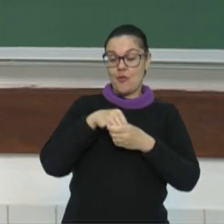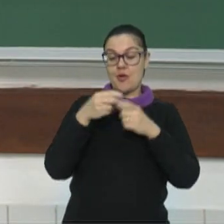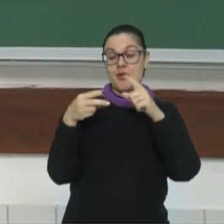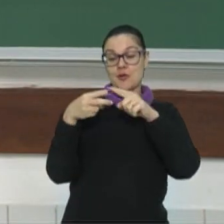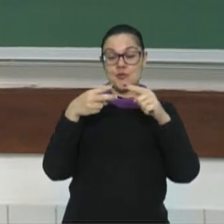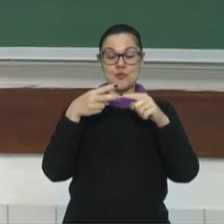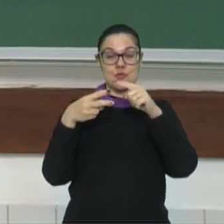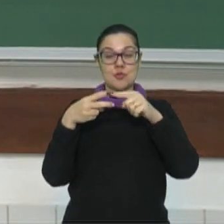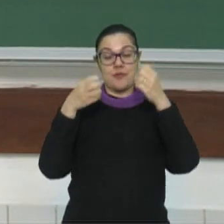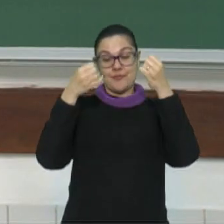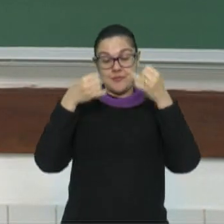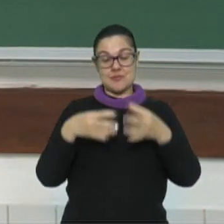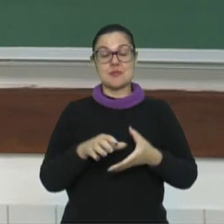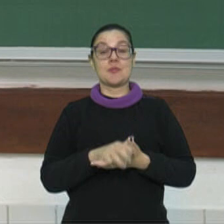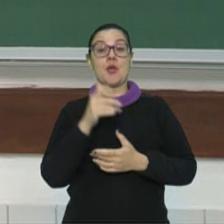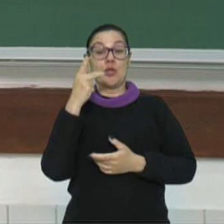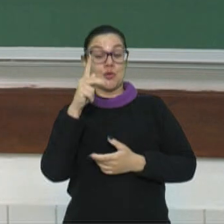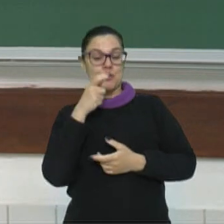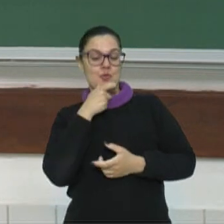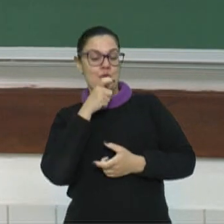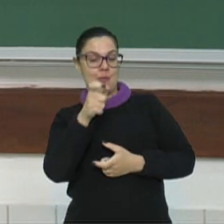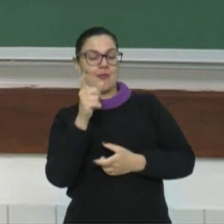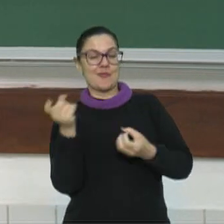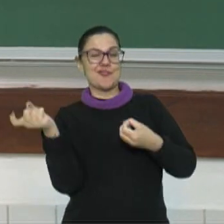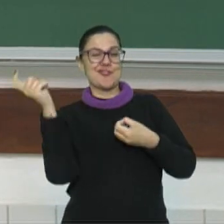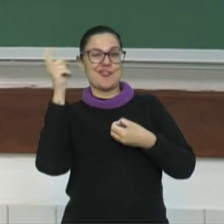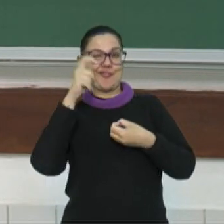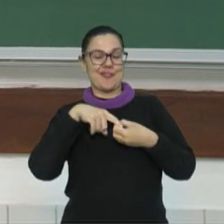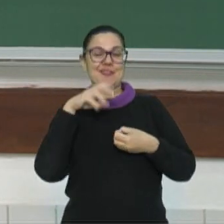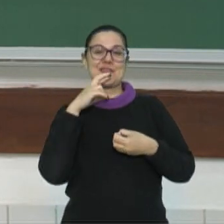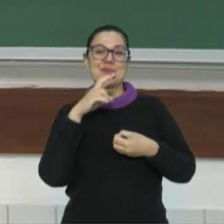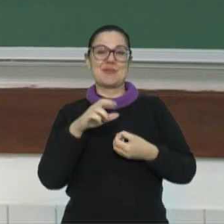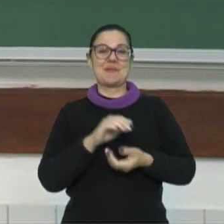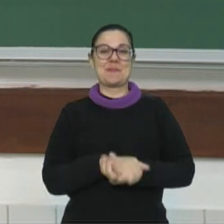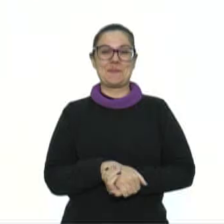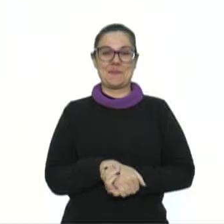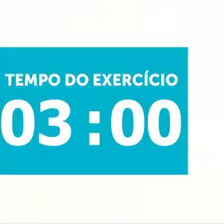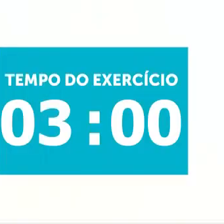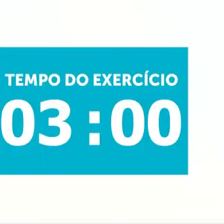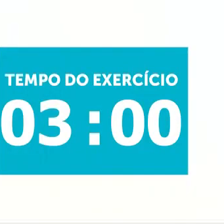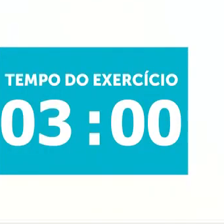quero que você explique agora com as suas palavras e eu já volto para a gente conferir.